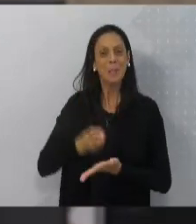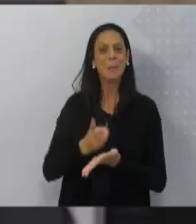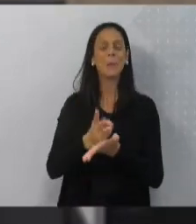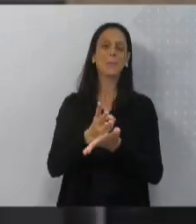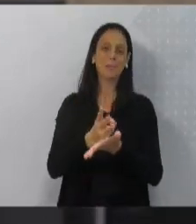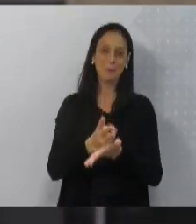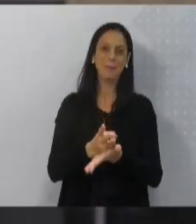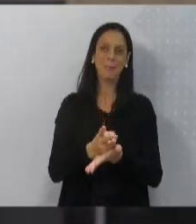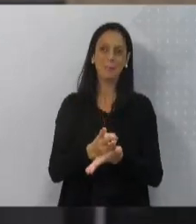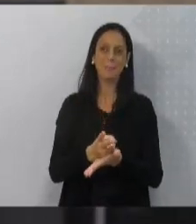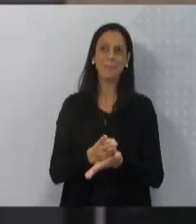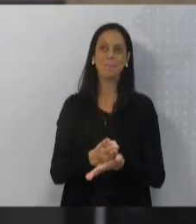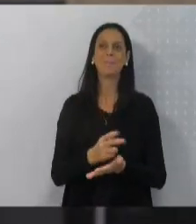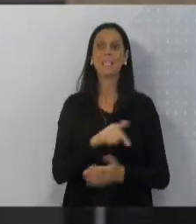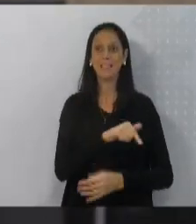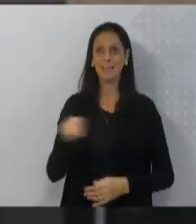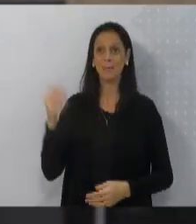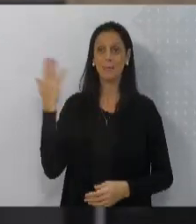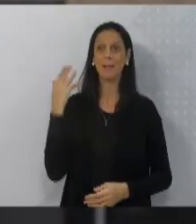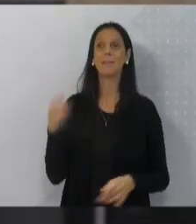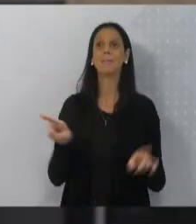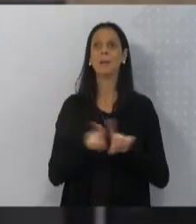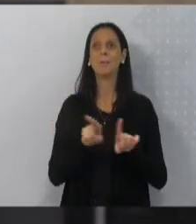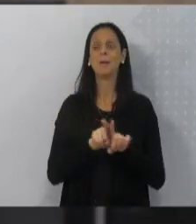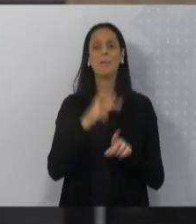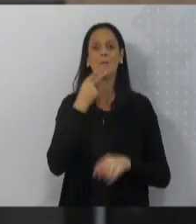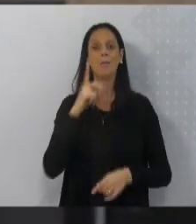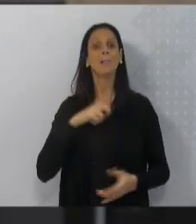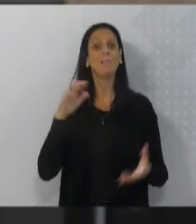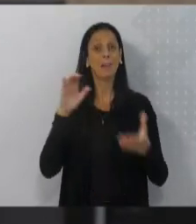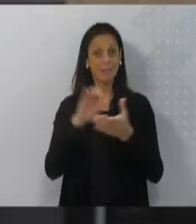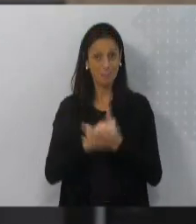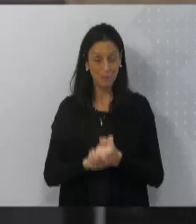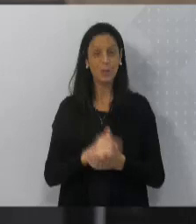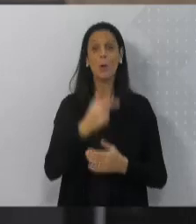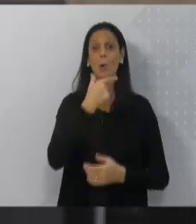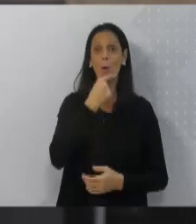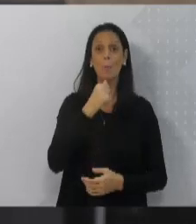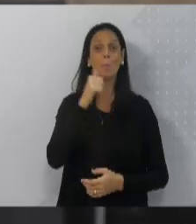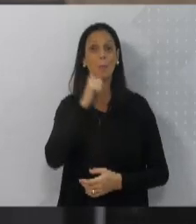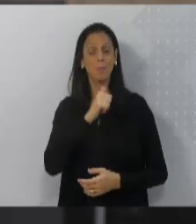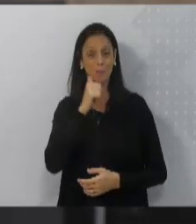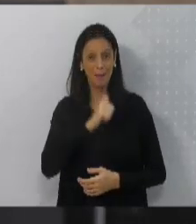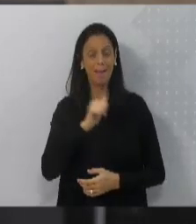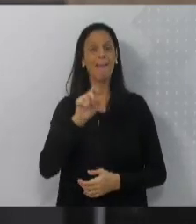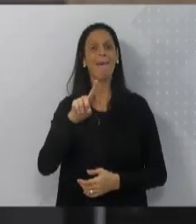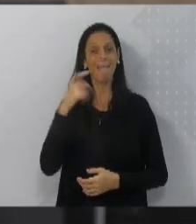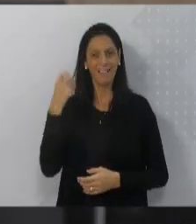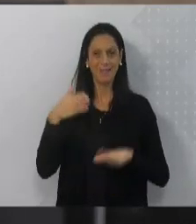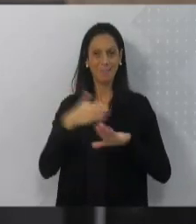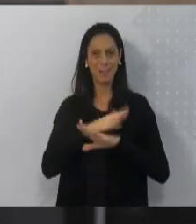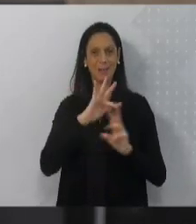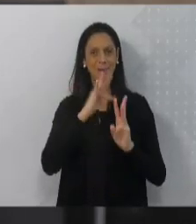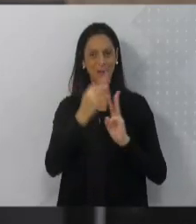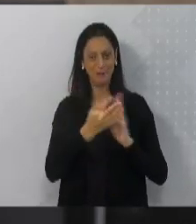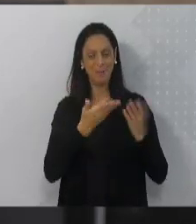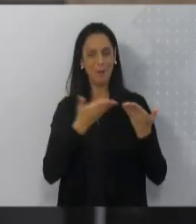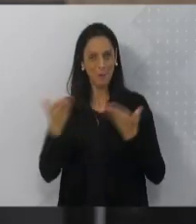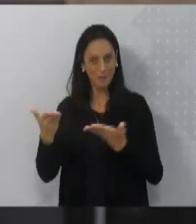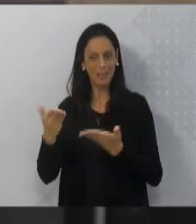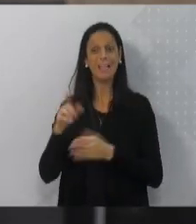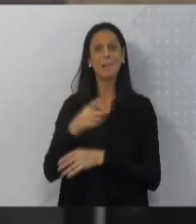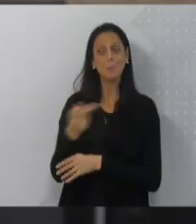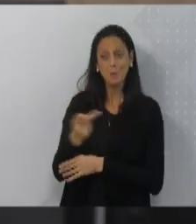Tanto é que eu até citei aqui semana passada do casamento que eu presenciei de 60 anos, de dois alunos lá. Então, parabéns também